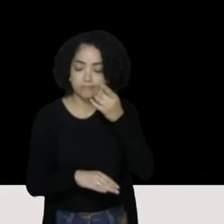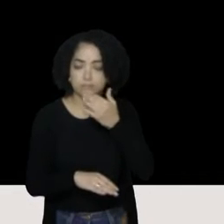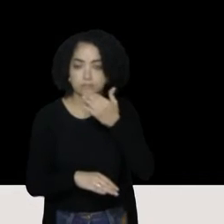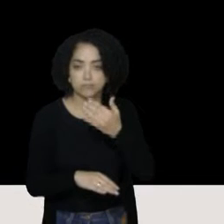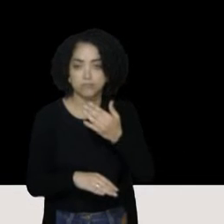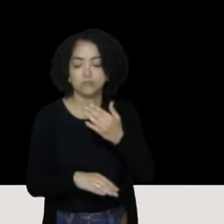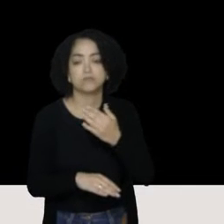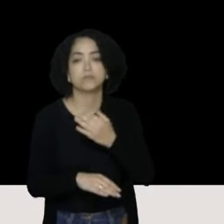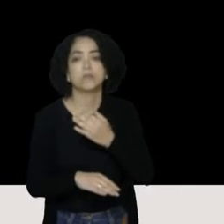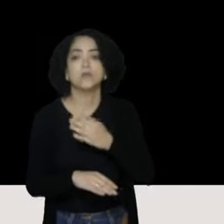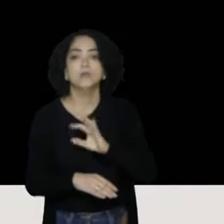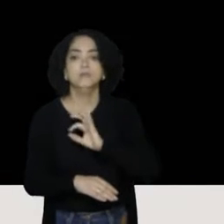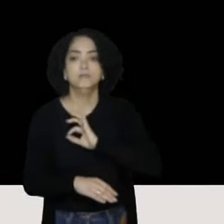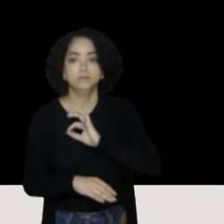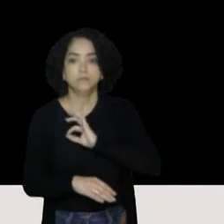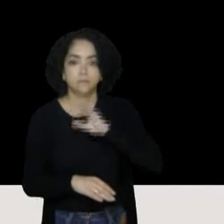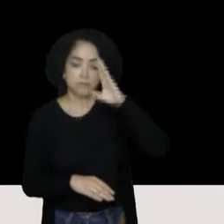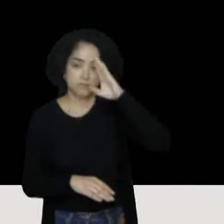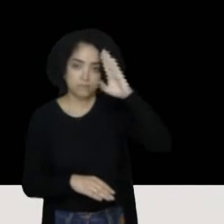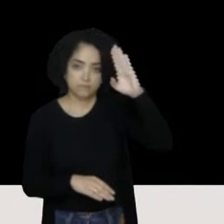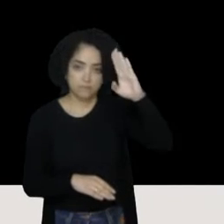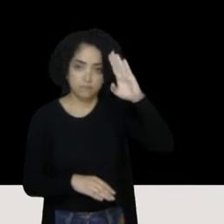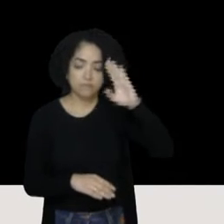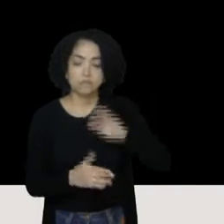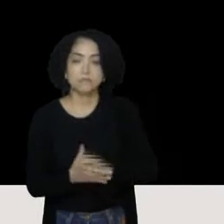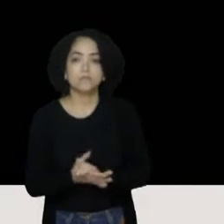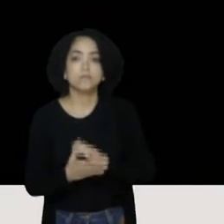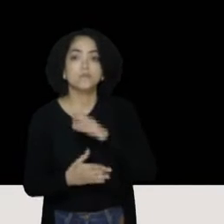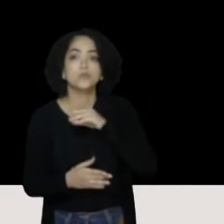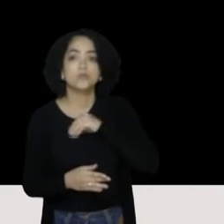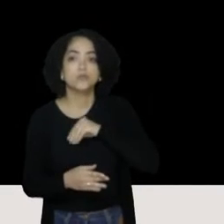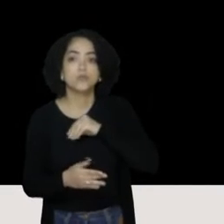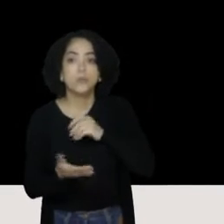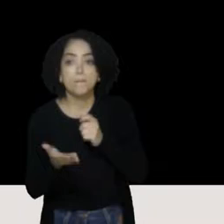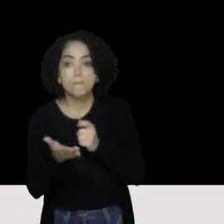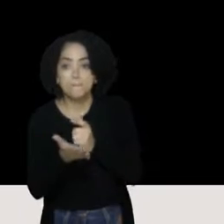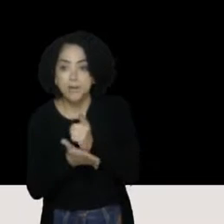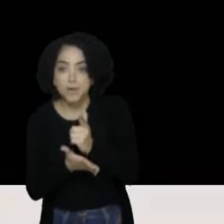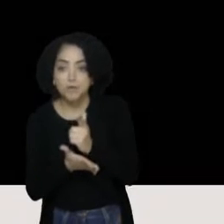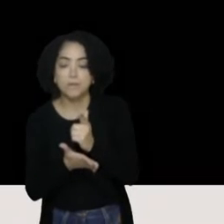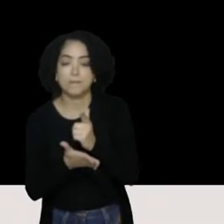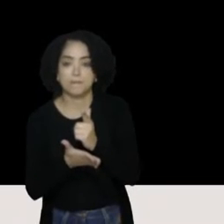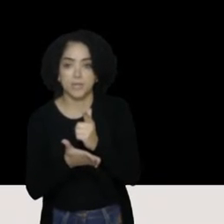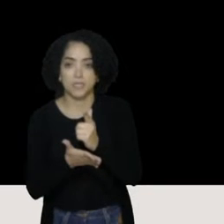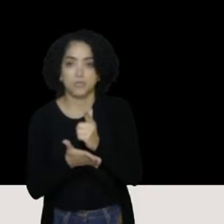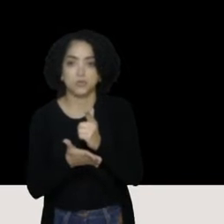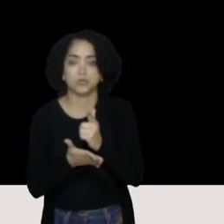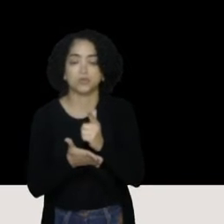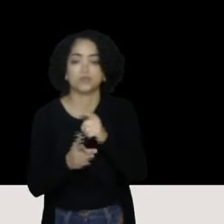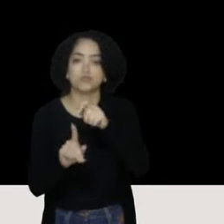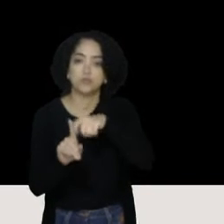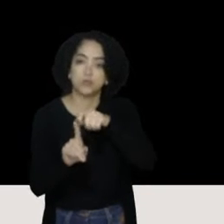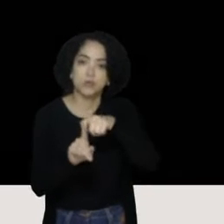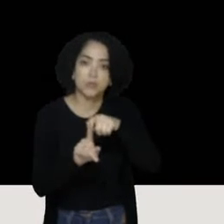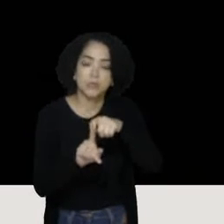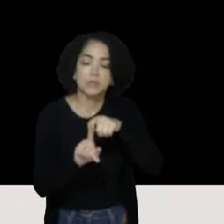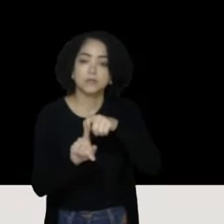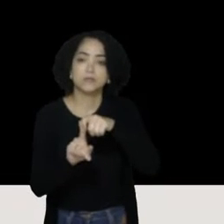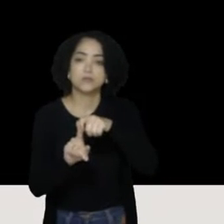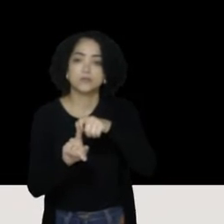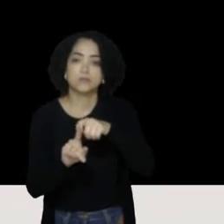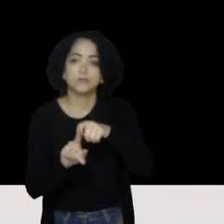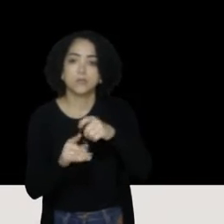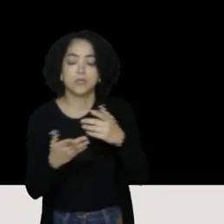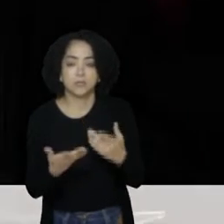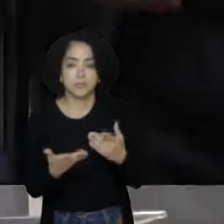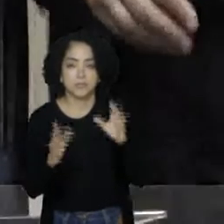comandante-geral da Polícia Militar informações acerca do pagamento de diárias aos policiais atuantes na